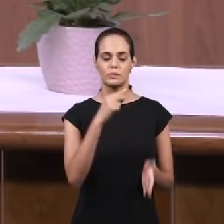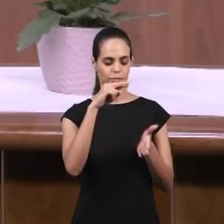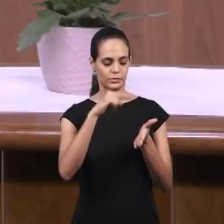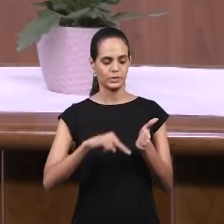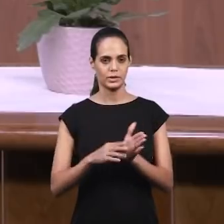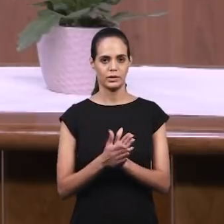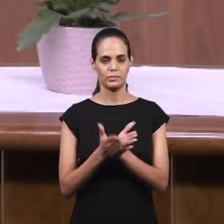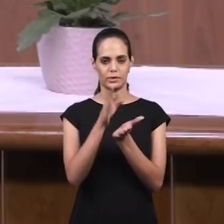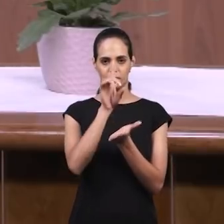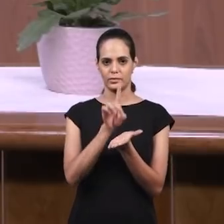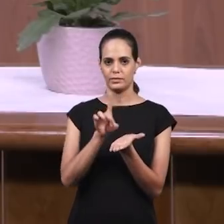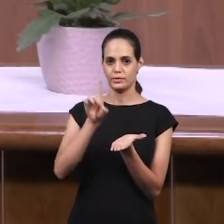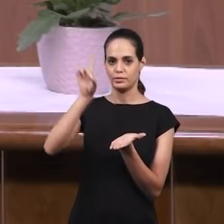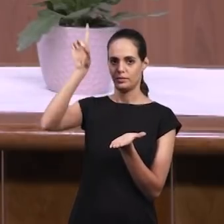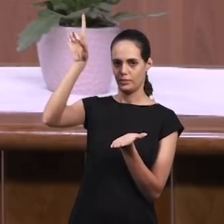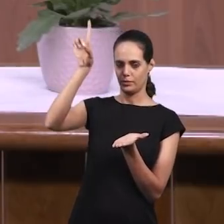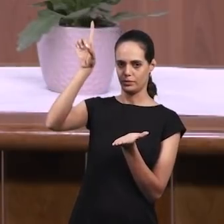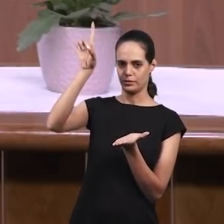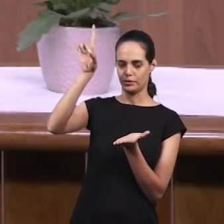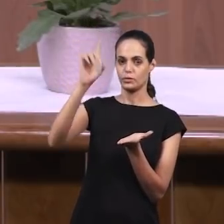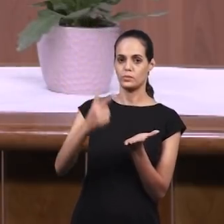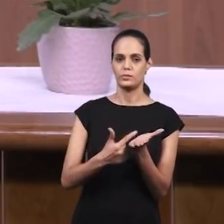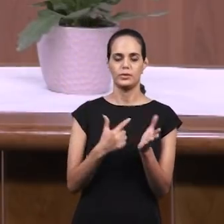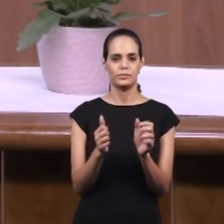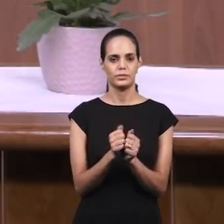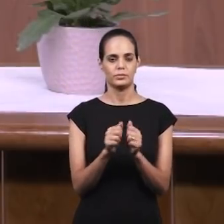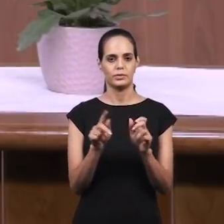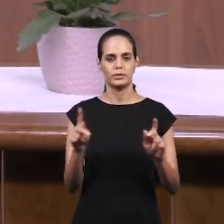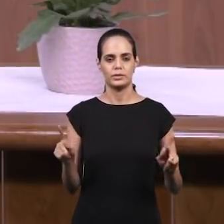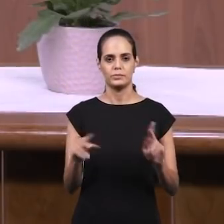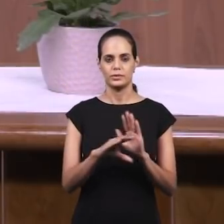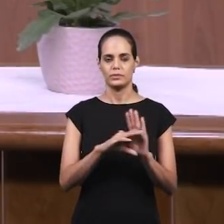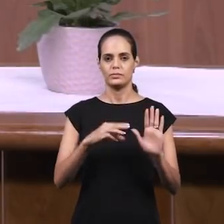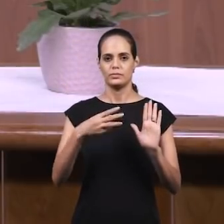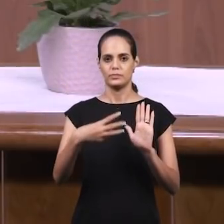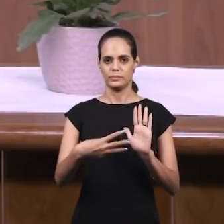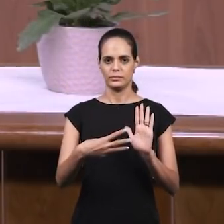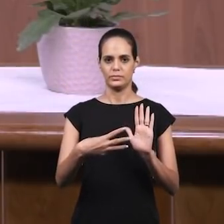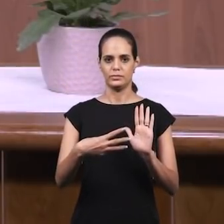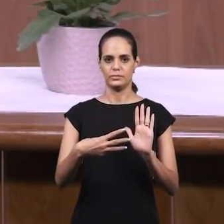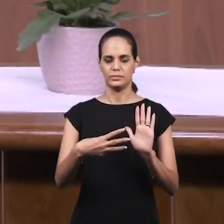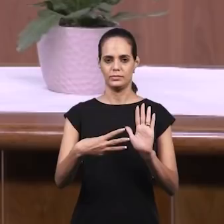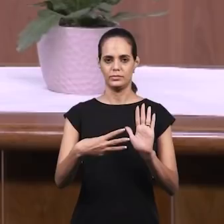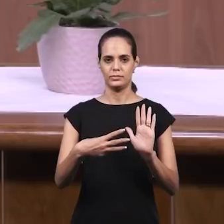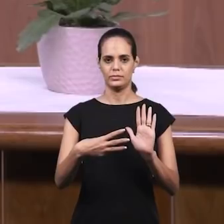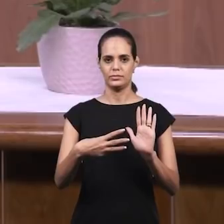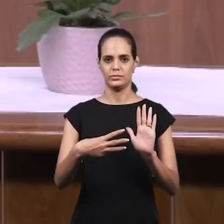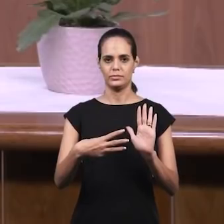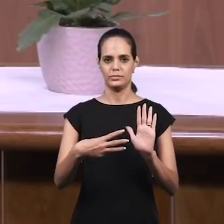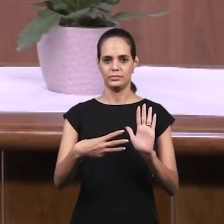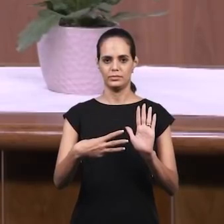Nós vamos ler a palavra do Senhor em Apocalipse, capítulo 3,